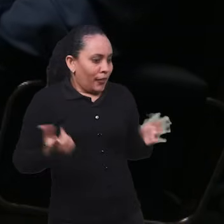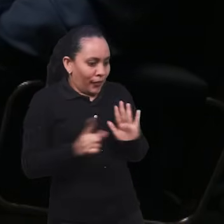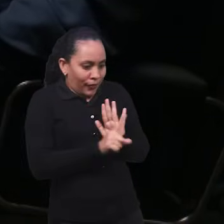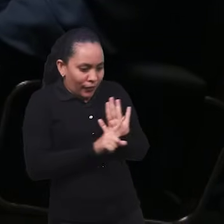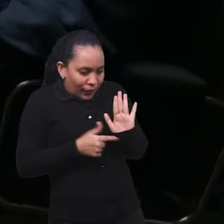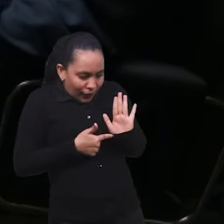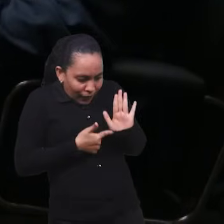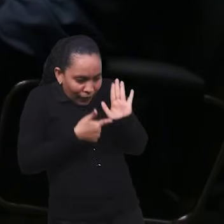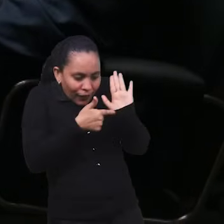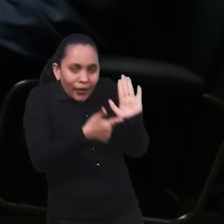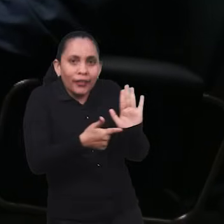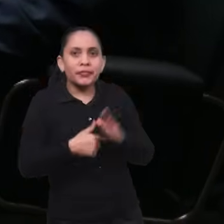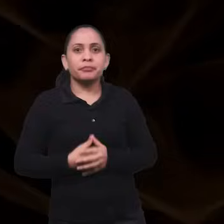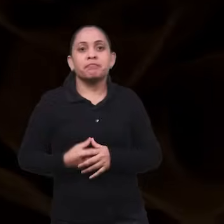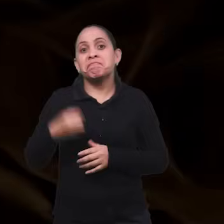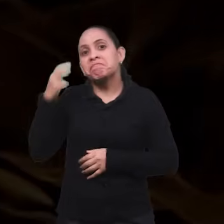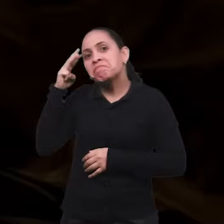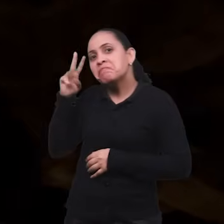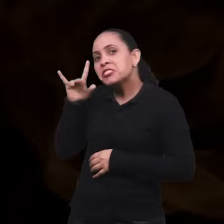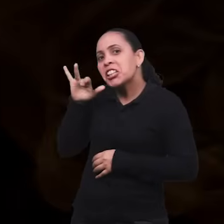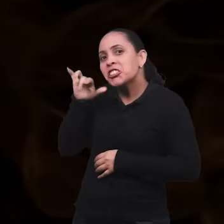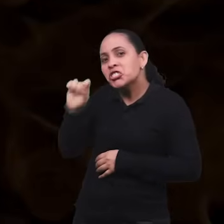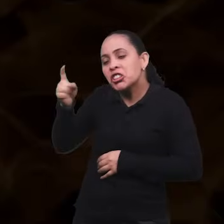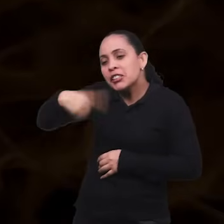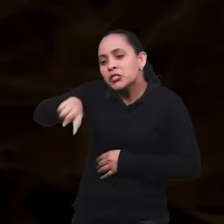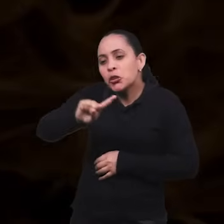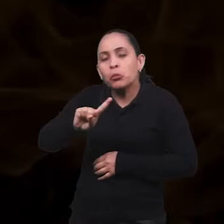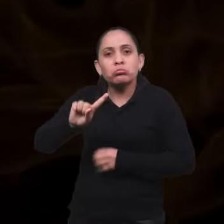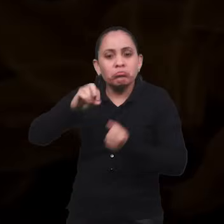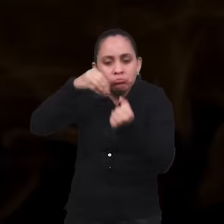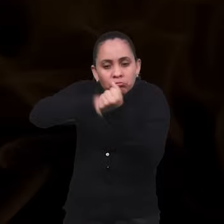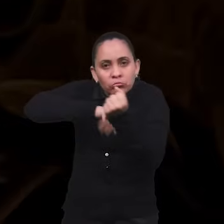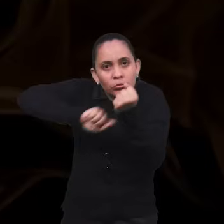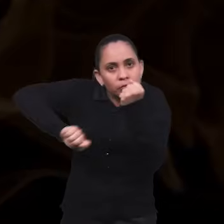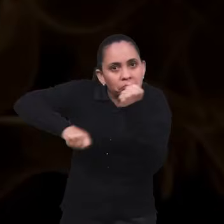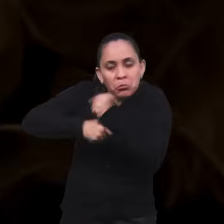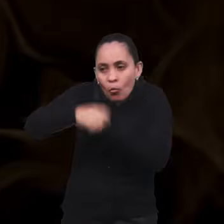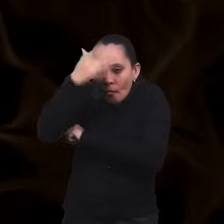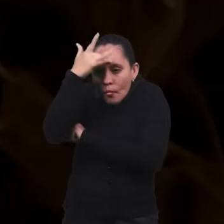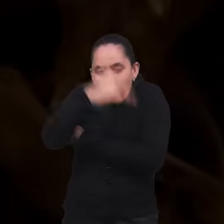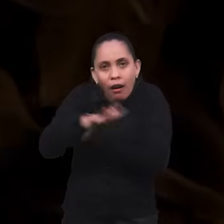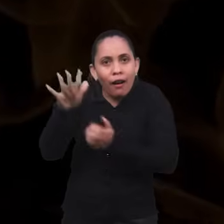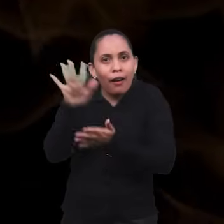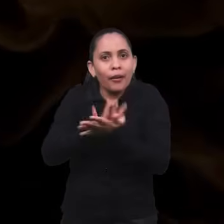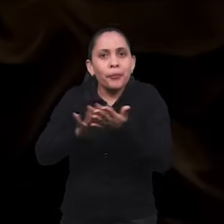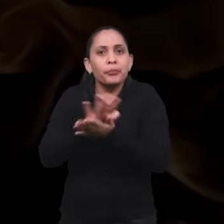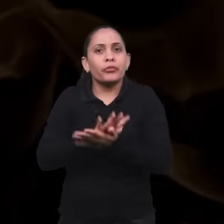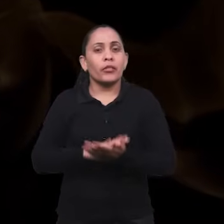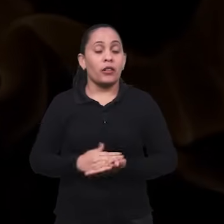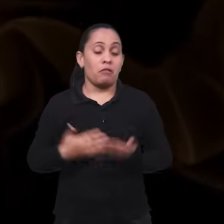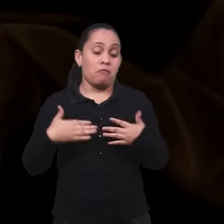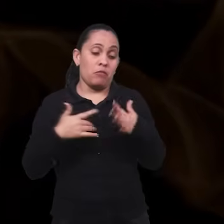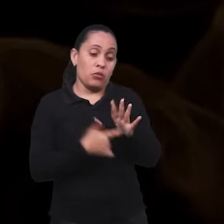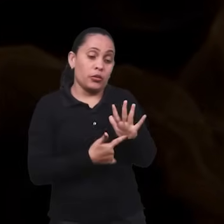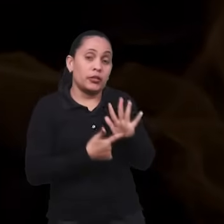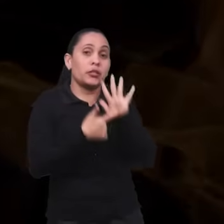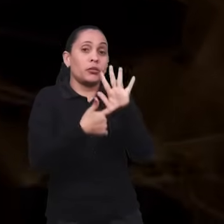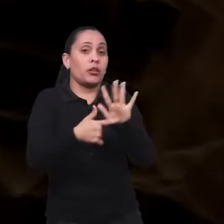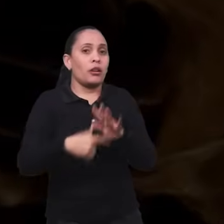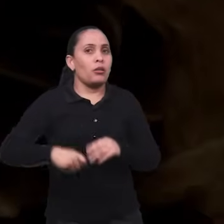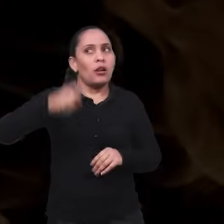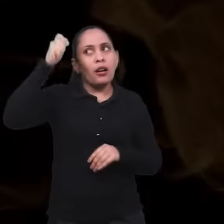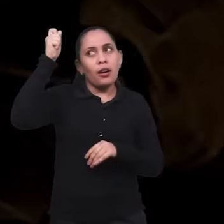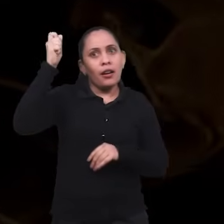aqui, né? Isso. E em 3 dias não puderam declarar o enigma. Corroborando com